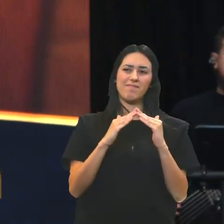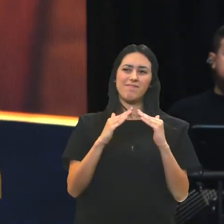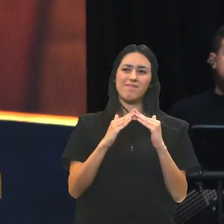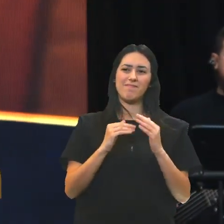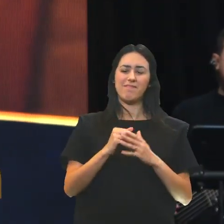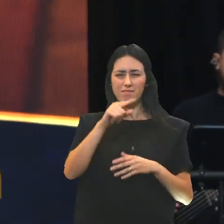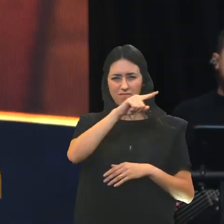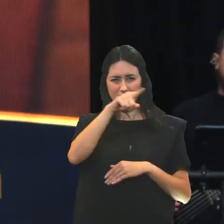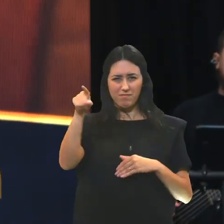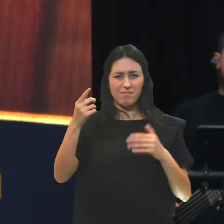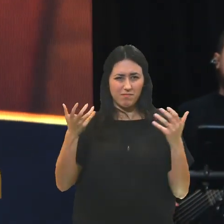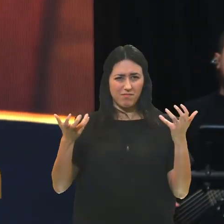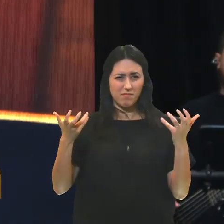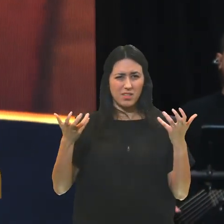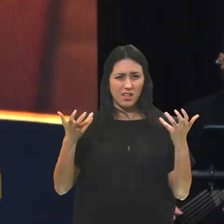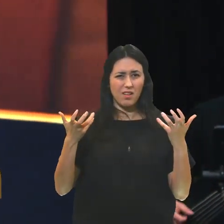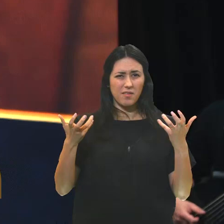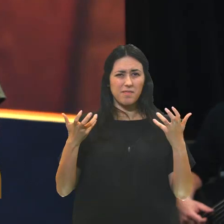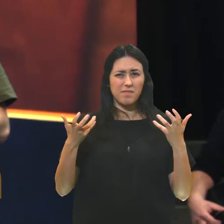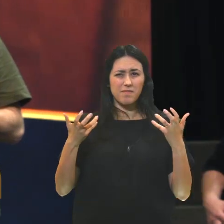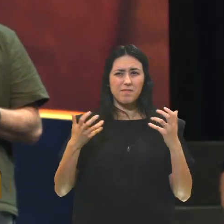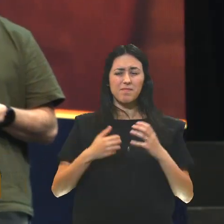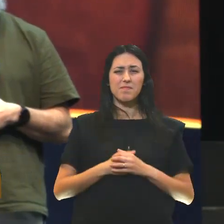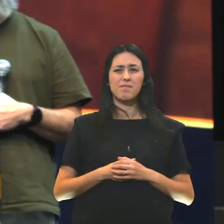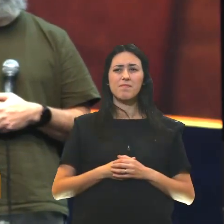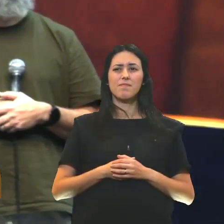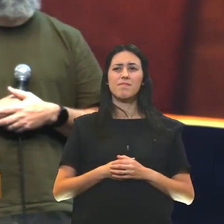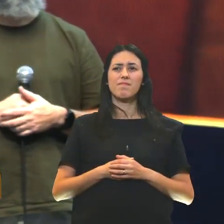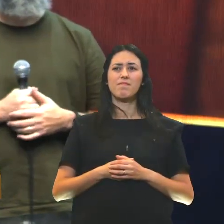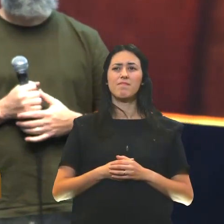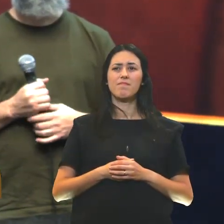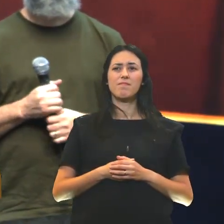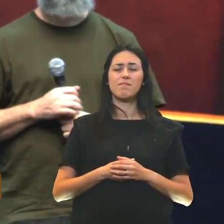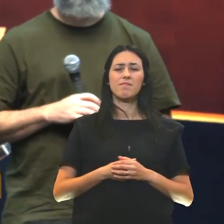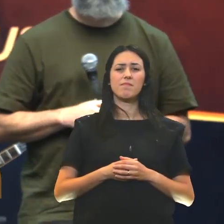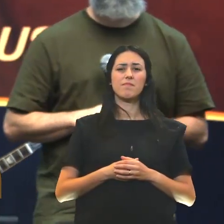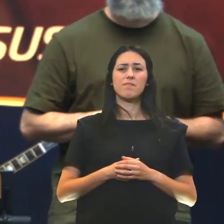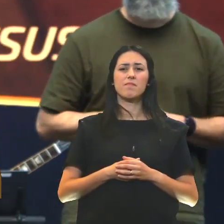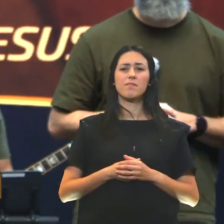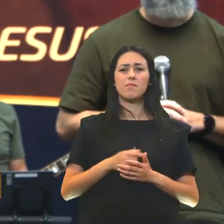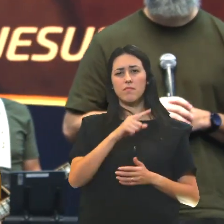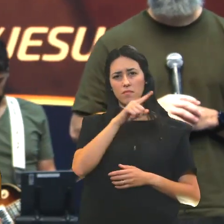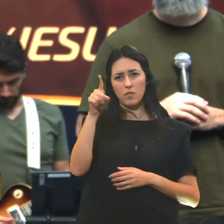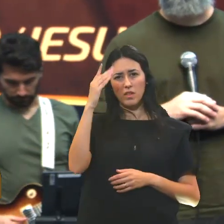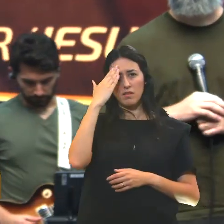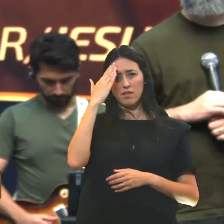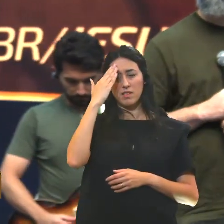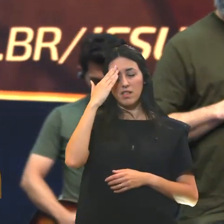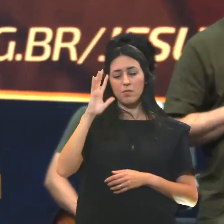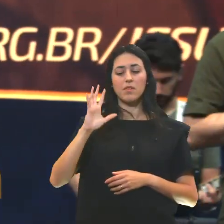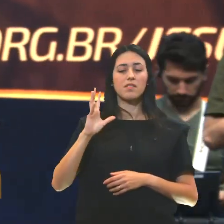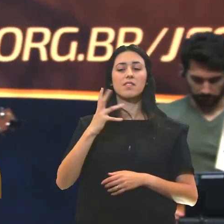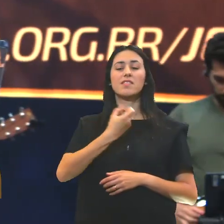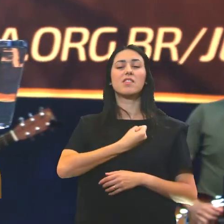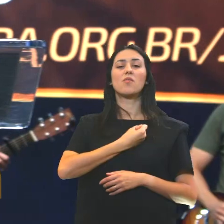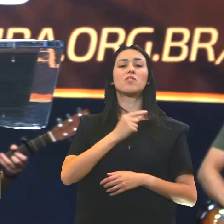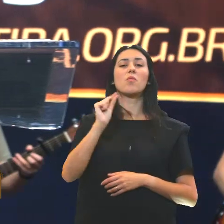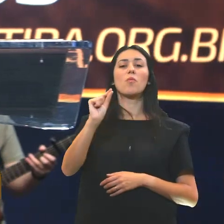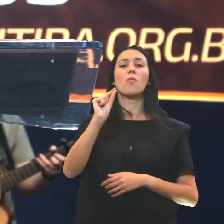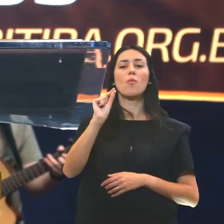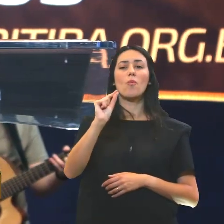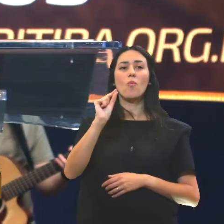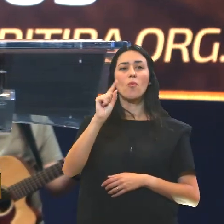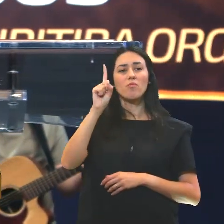Tem gente assim nesse lugar? Sabe, a salvação tem um nome: